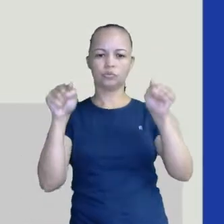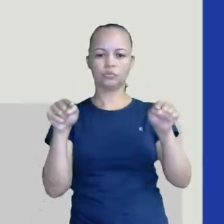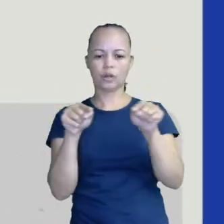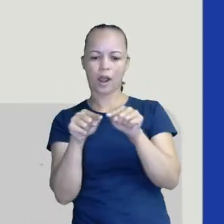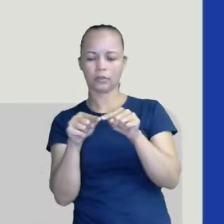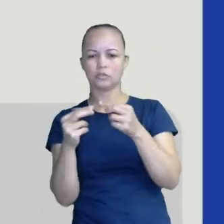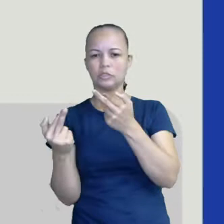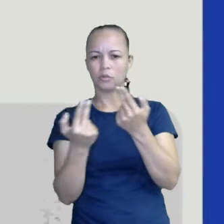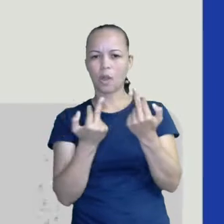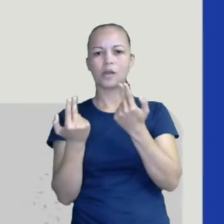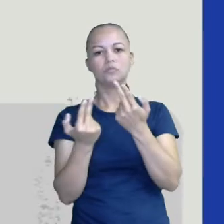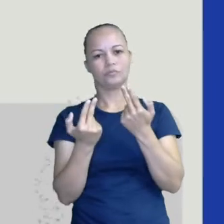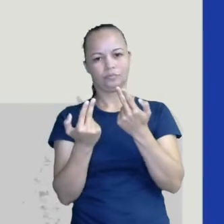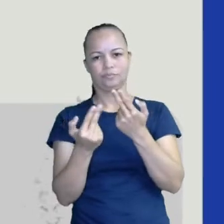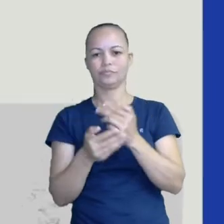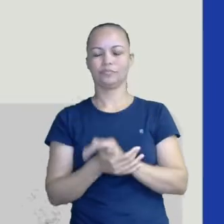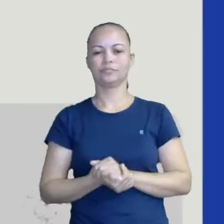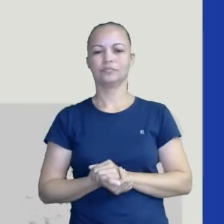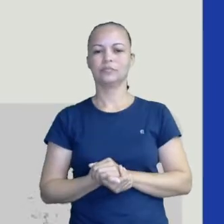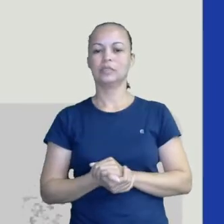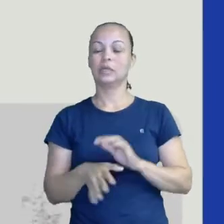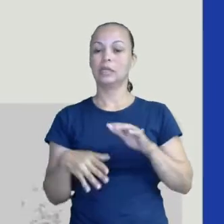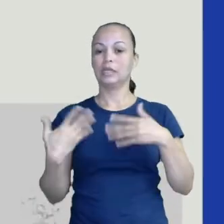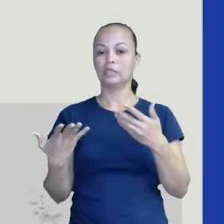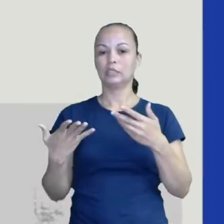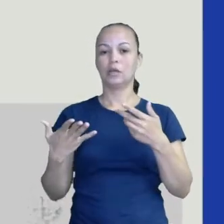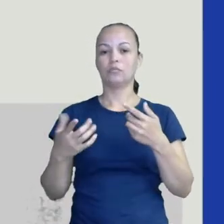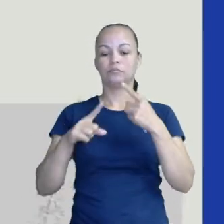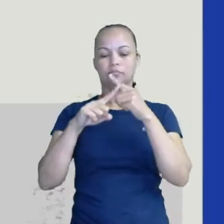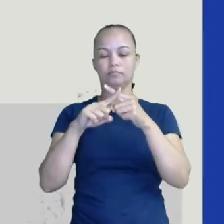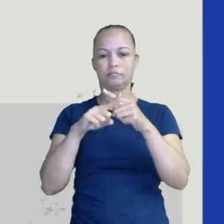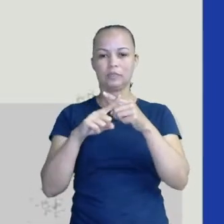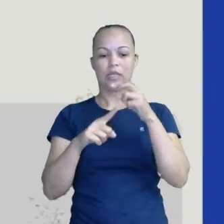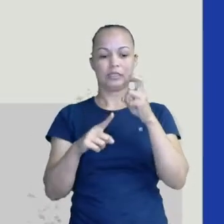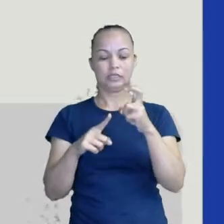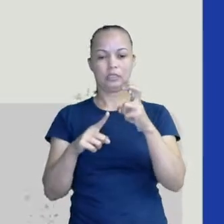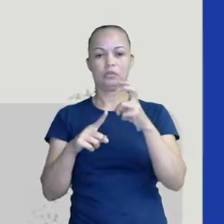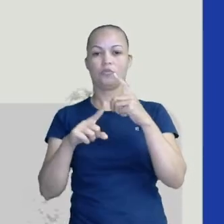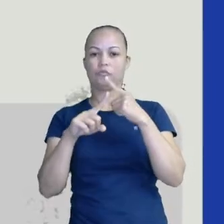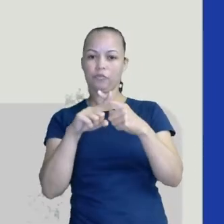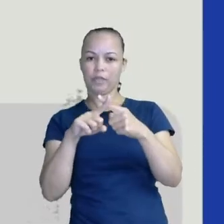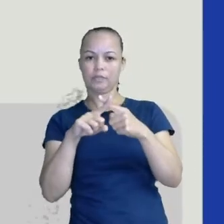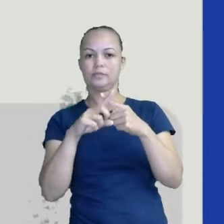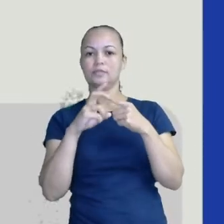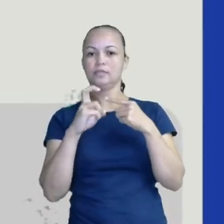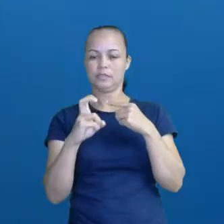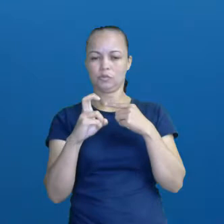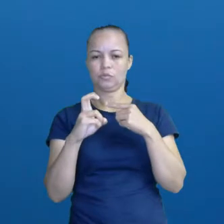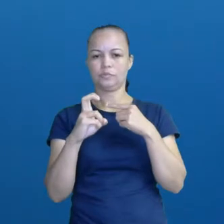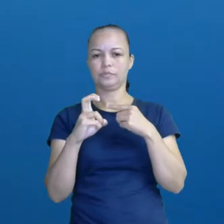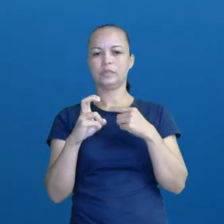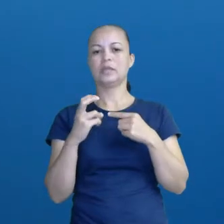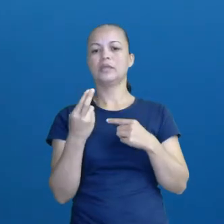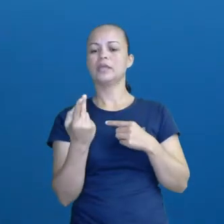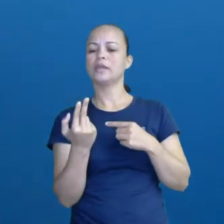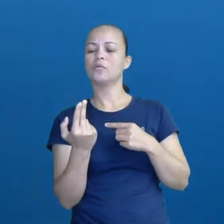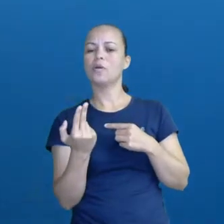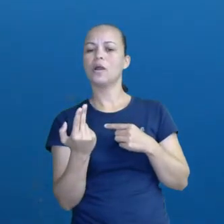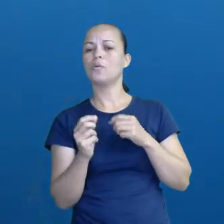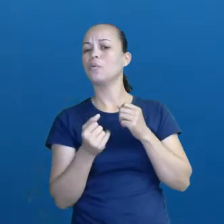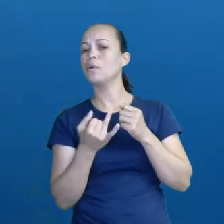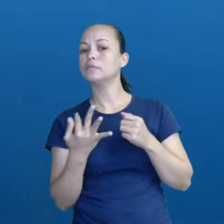é os dois lados são iguais então eu vou multiplicar 5 15